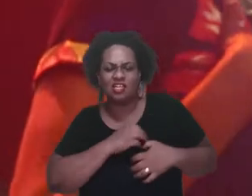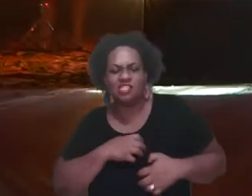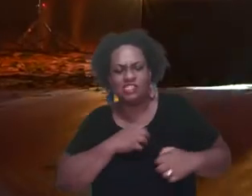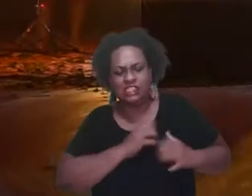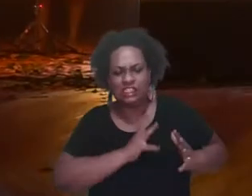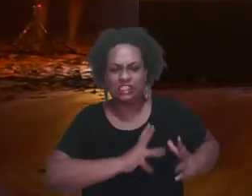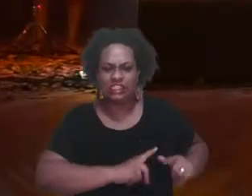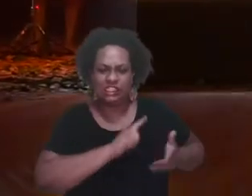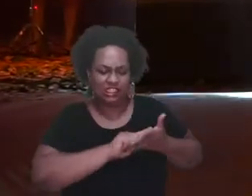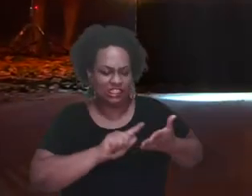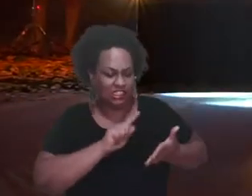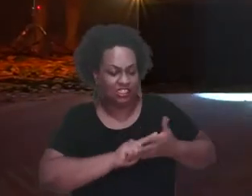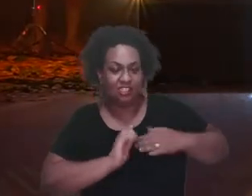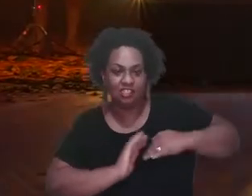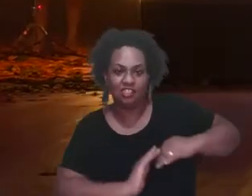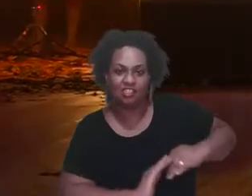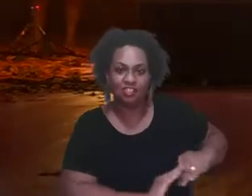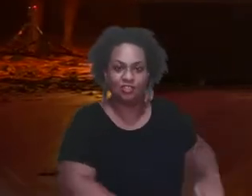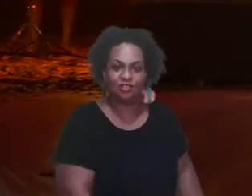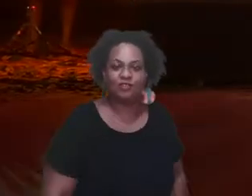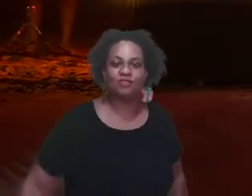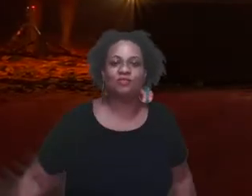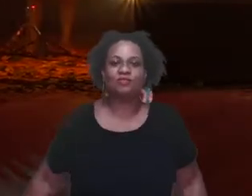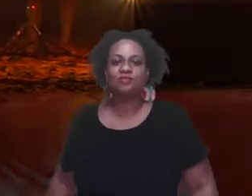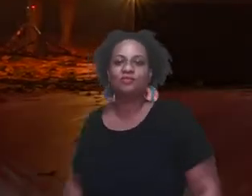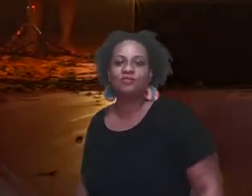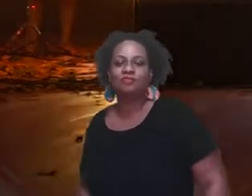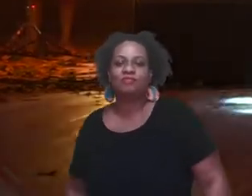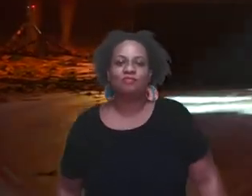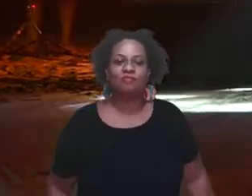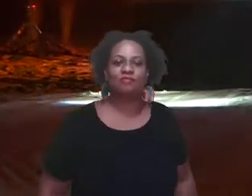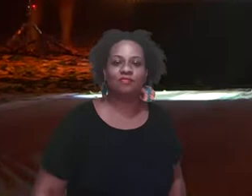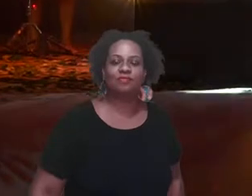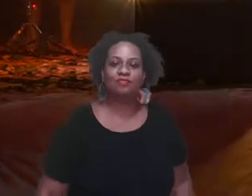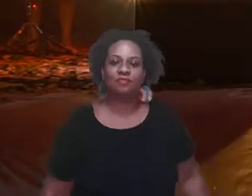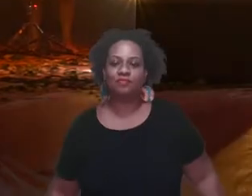coração ficar parada no coração